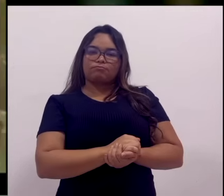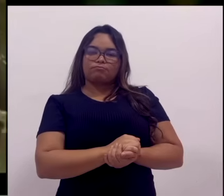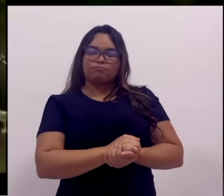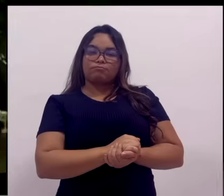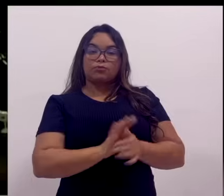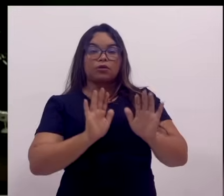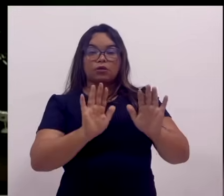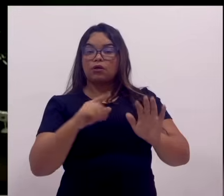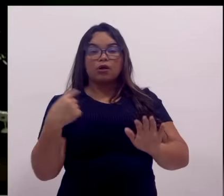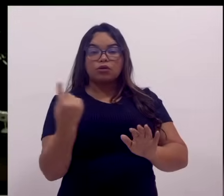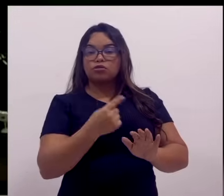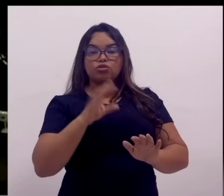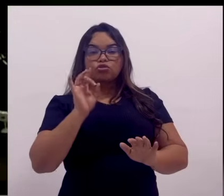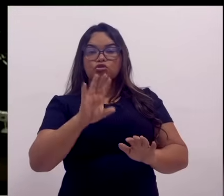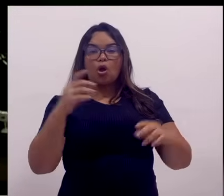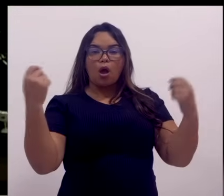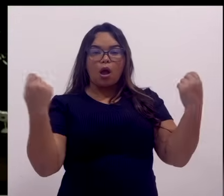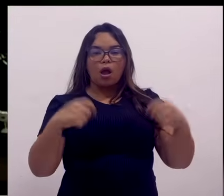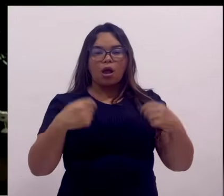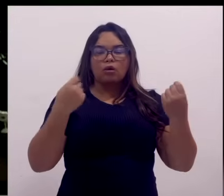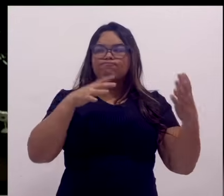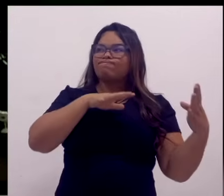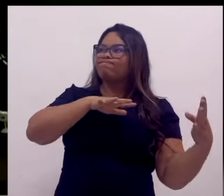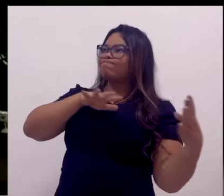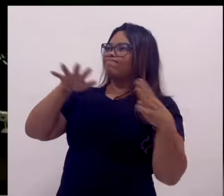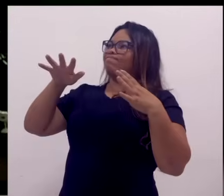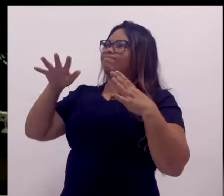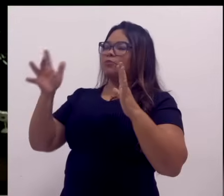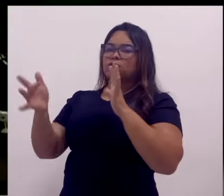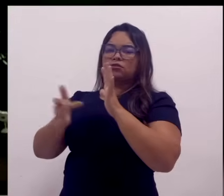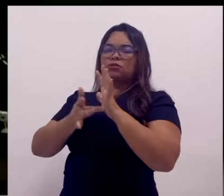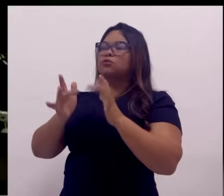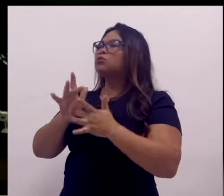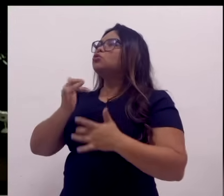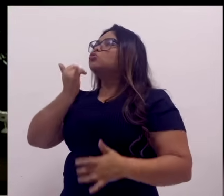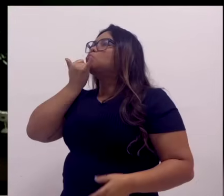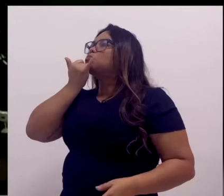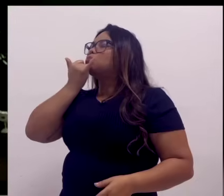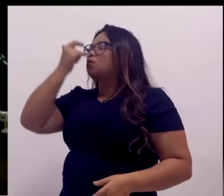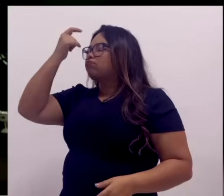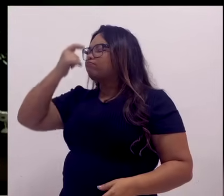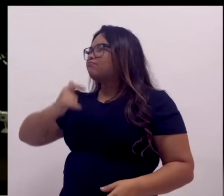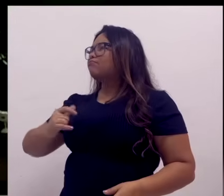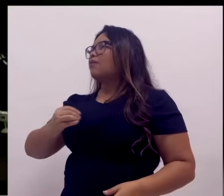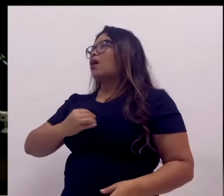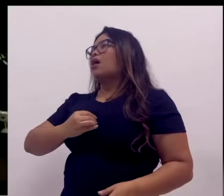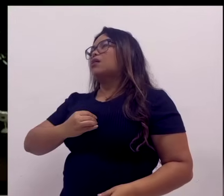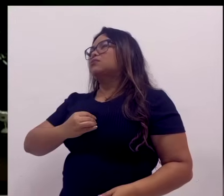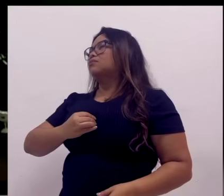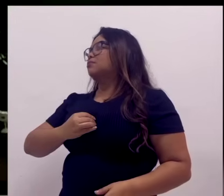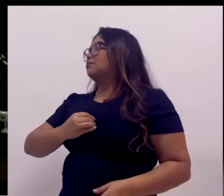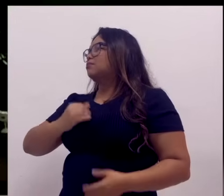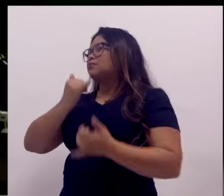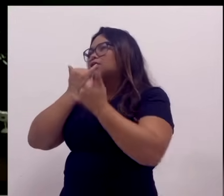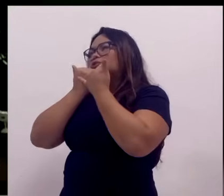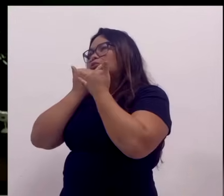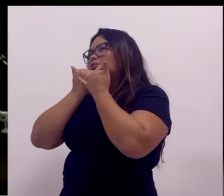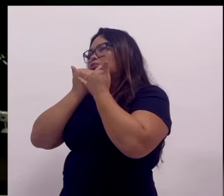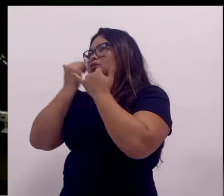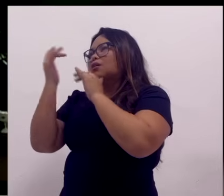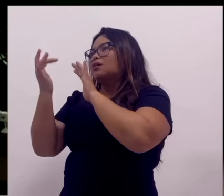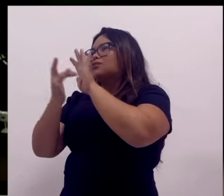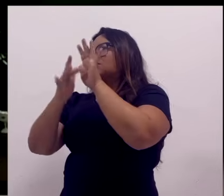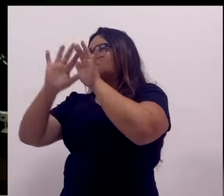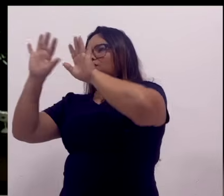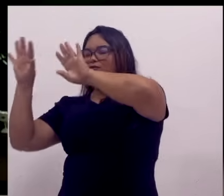Quando tudo que temos que fazer é olhar para Cristo e dizer: "Aqui estou eu, Senhor, sou um pecador. Perdoa-me." E Jesus